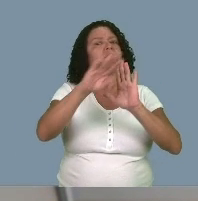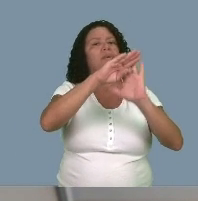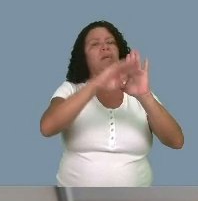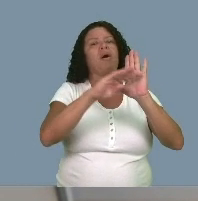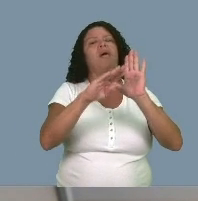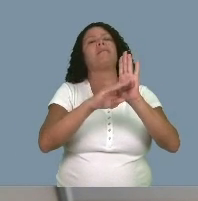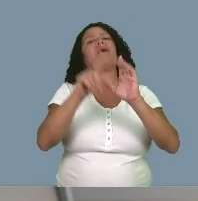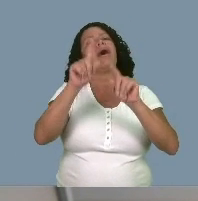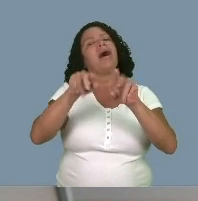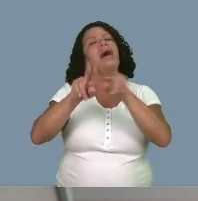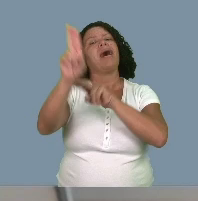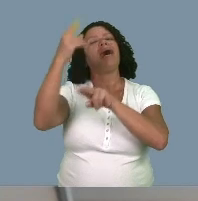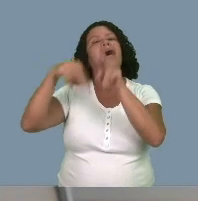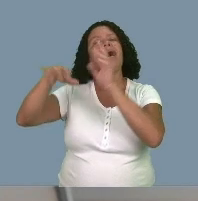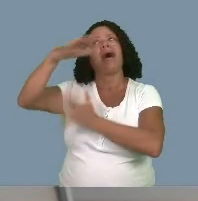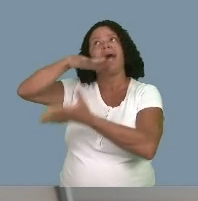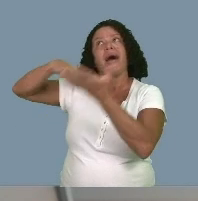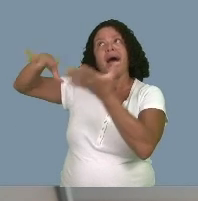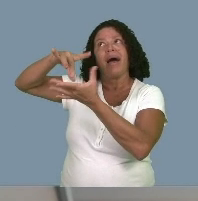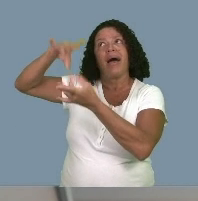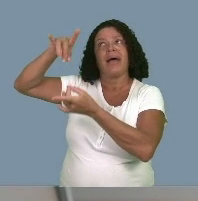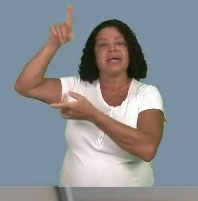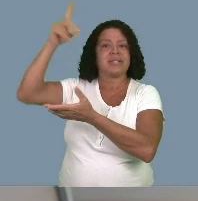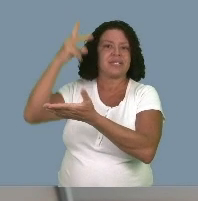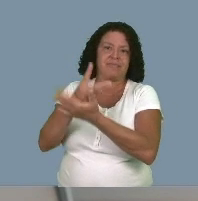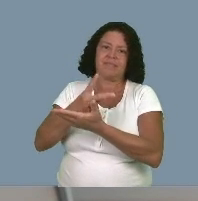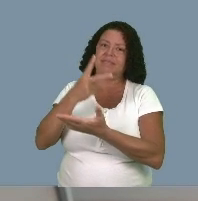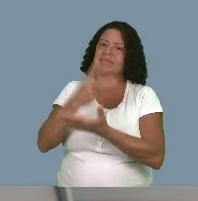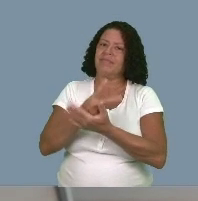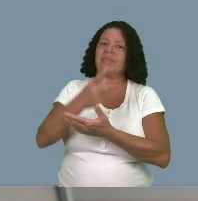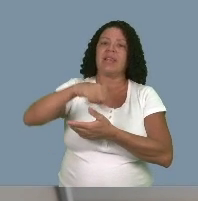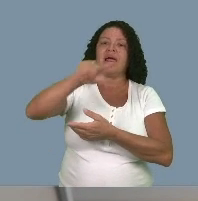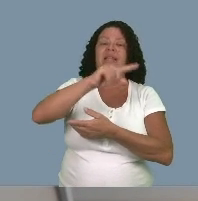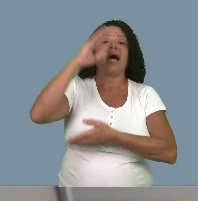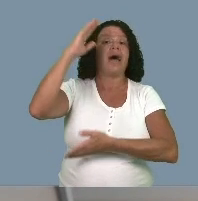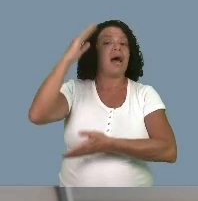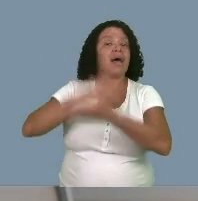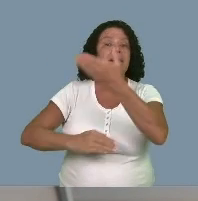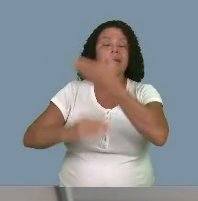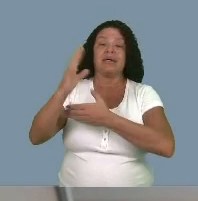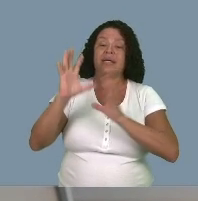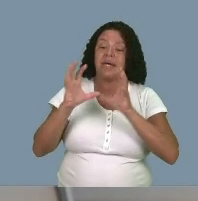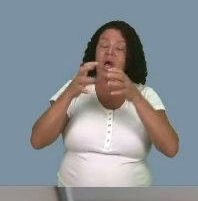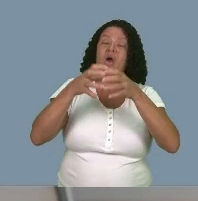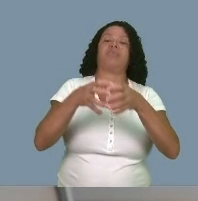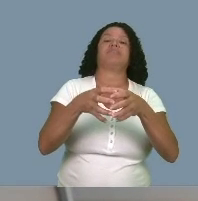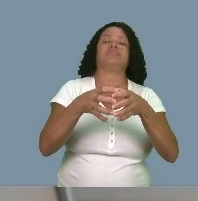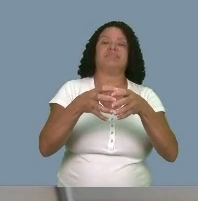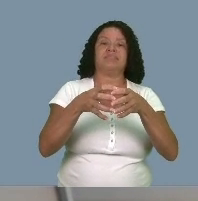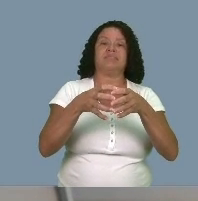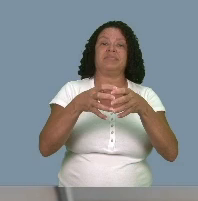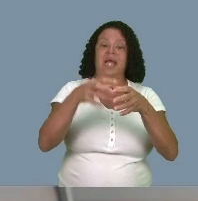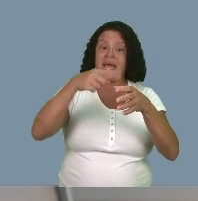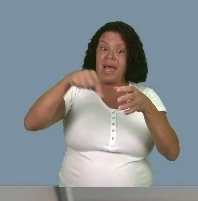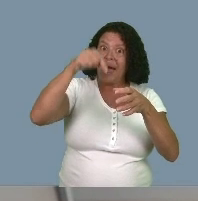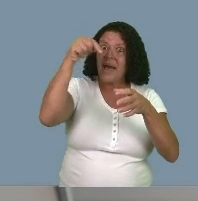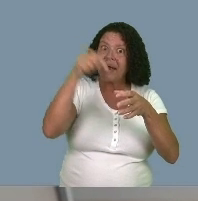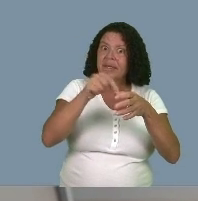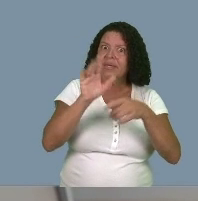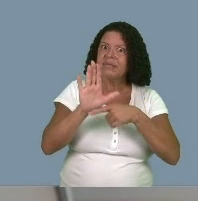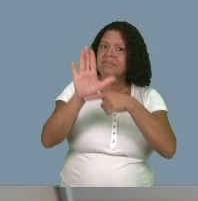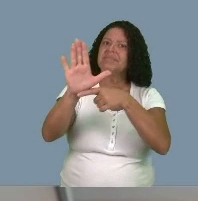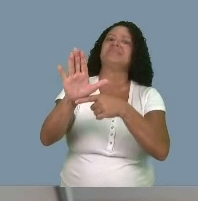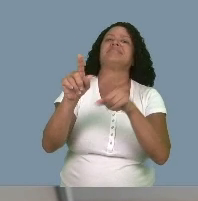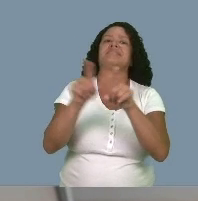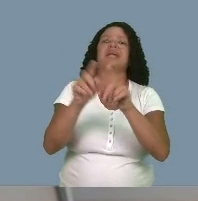faz parte de um todo maior, né? E que estamos numa construção coletiva e que vamos aqui colaborar com ela